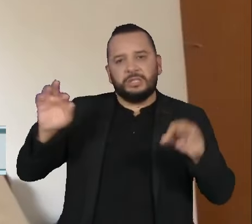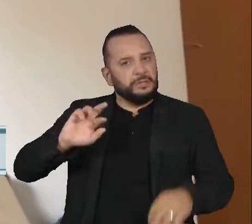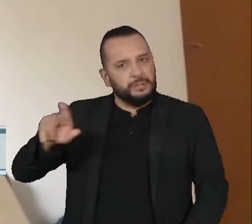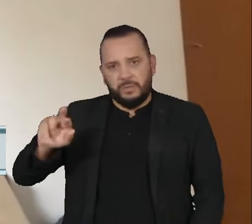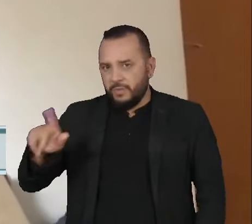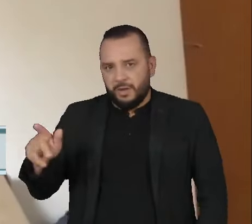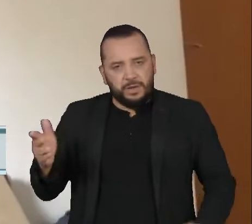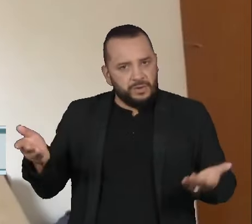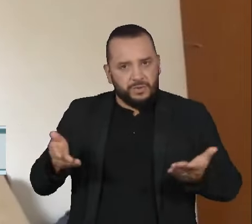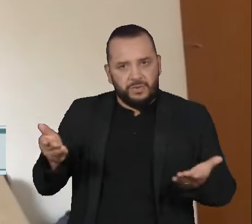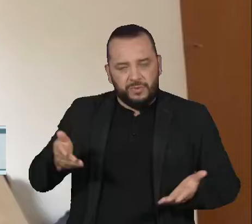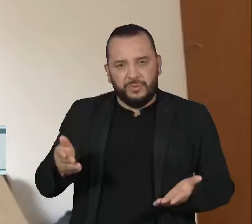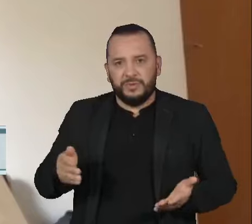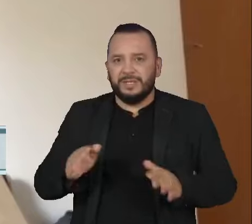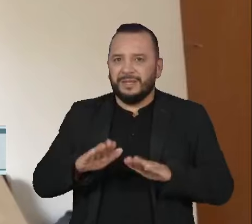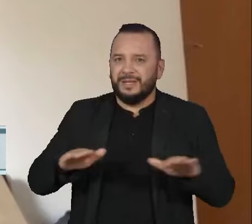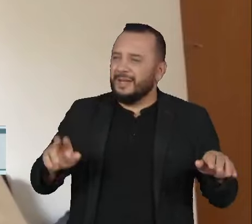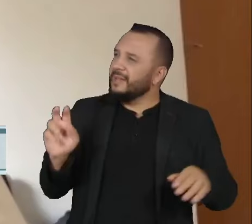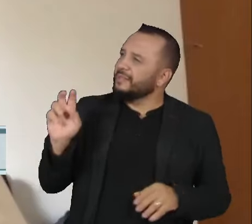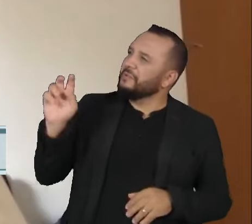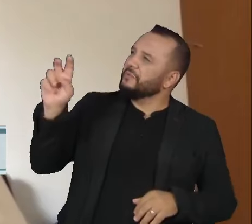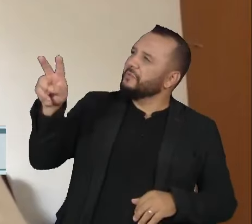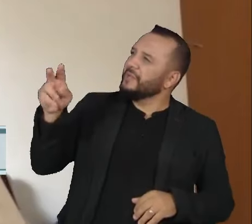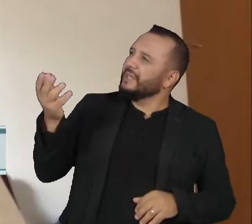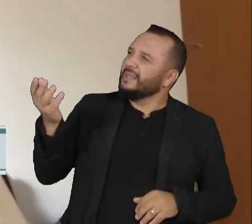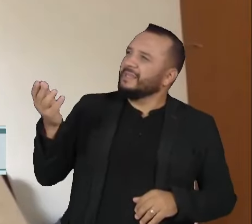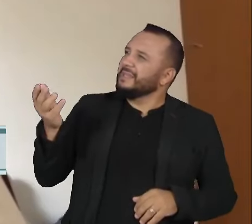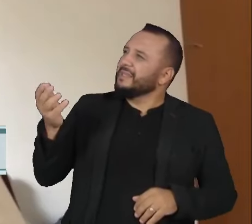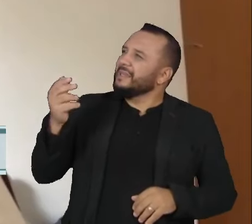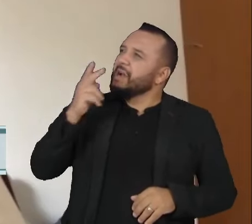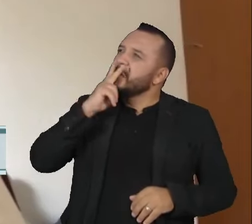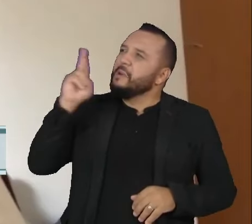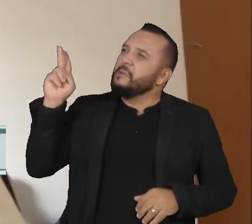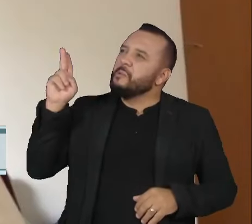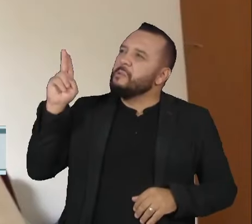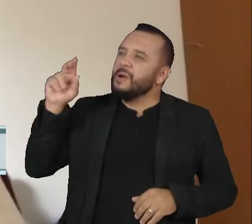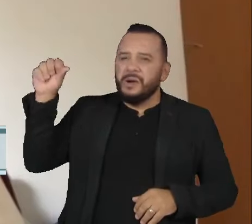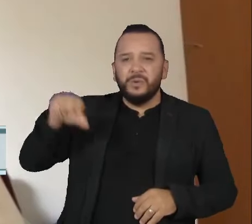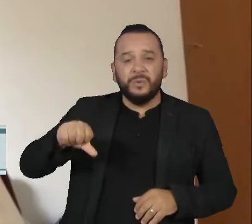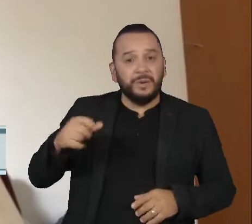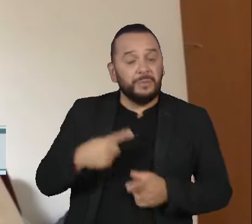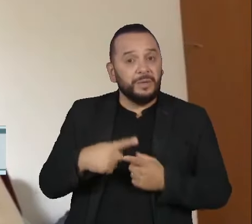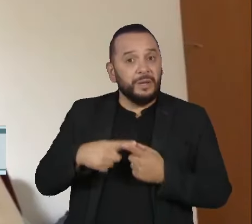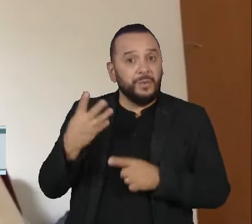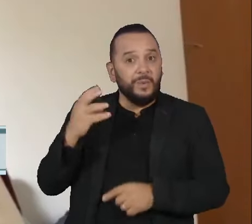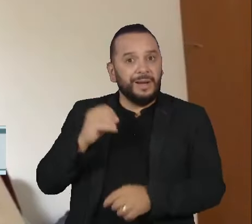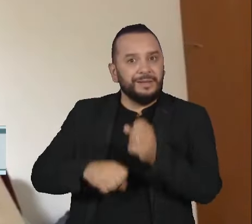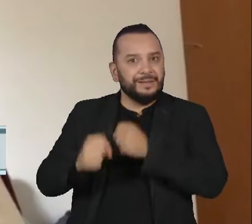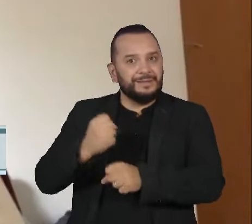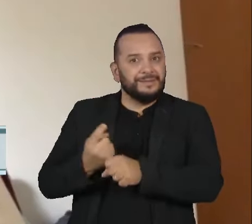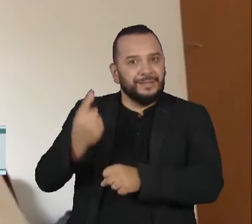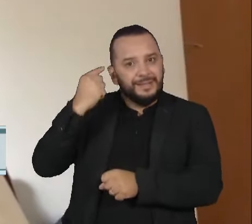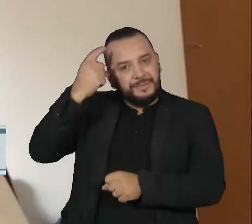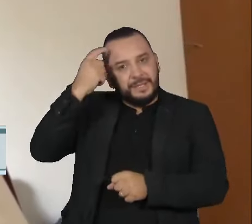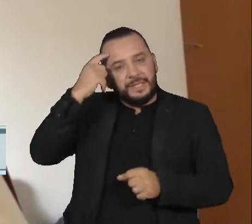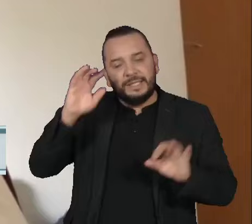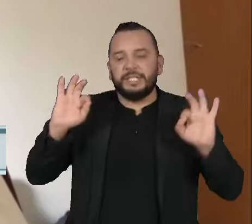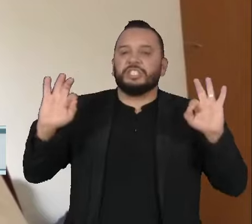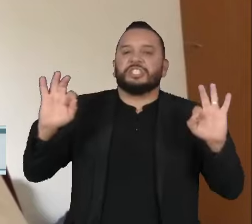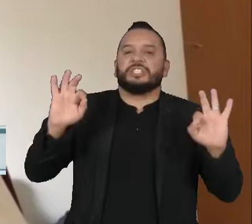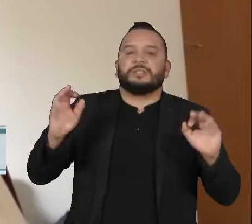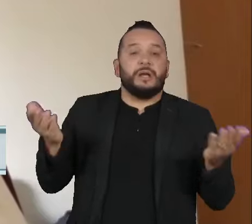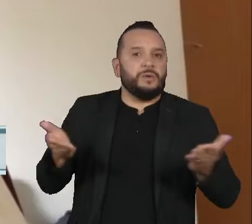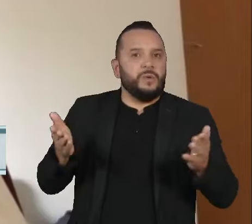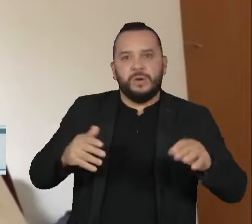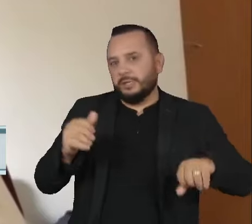né? Não é mais uma fonte de empoderamento como era há 40 anos atrás, 50 anos atrás. Hoje,